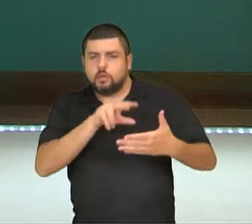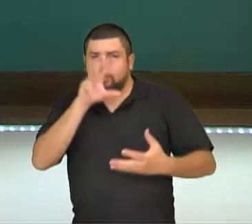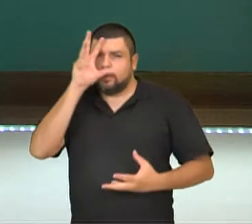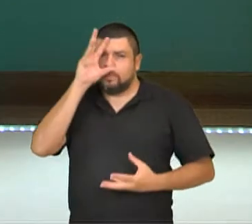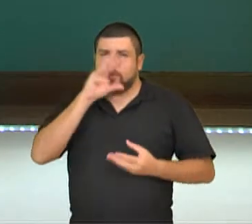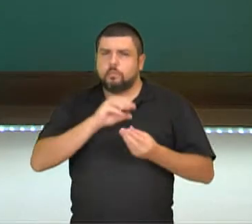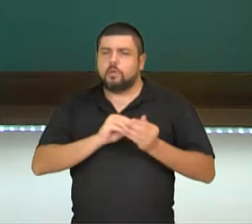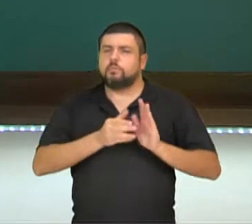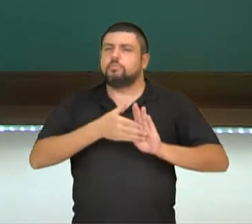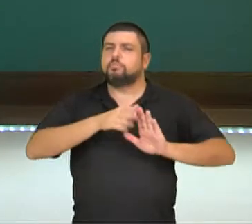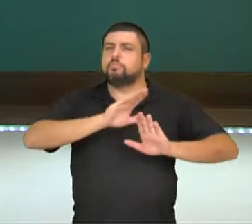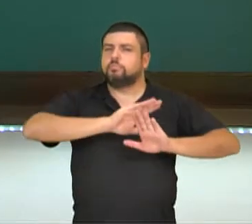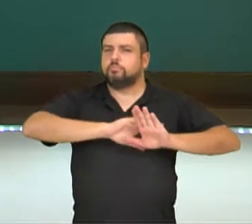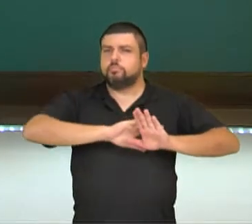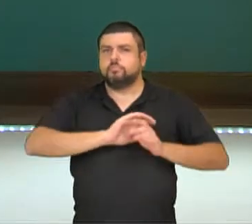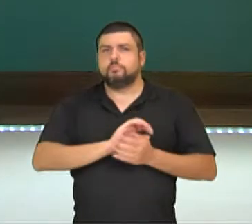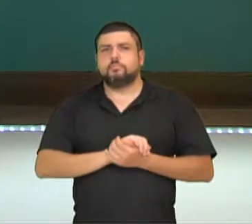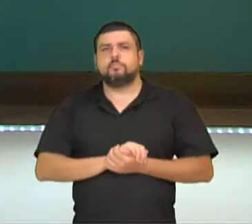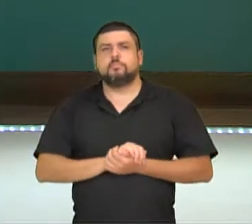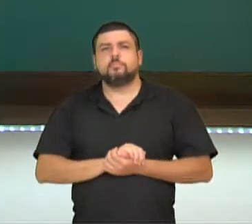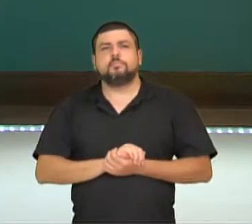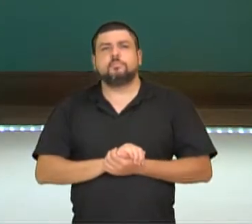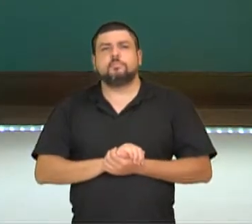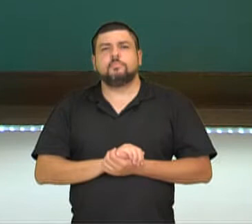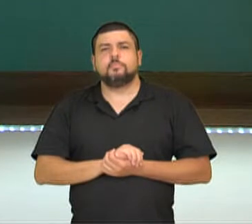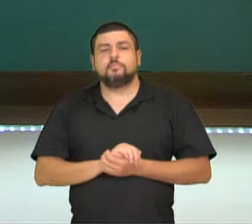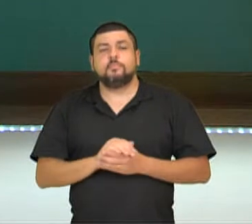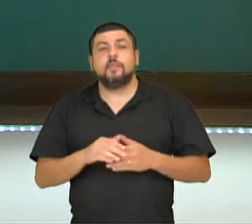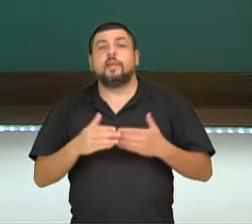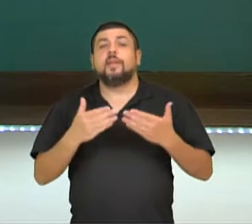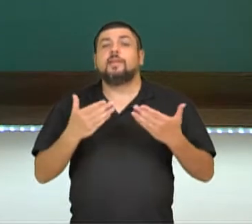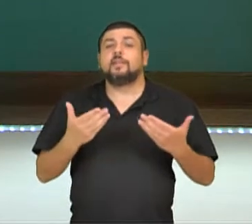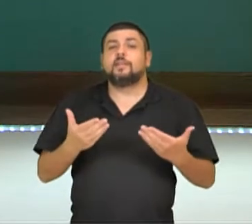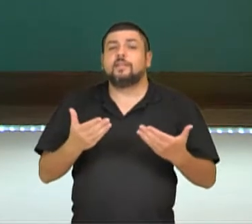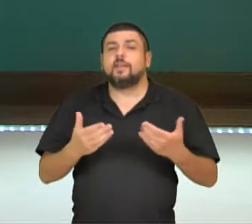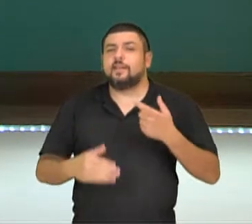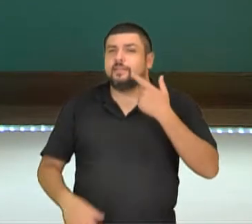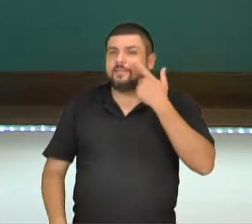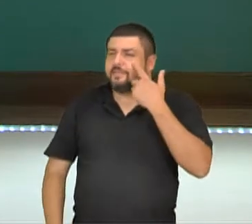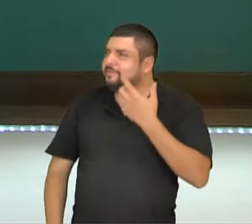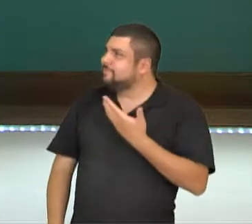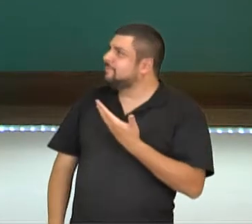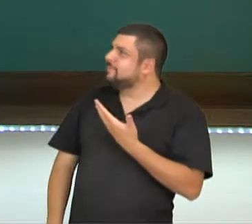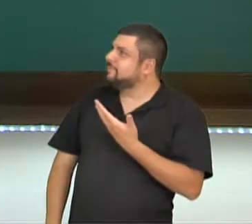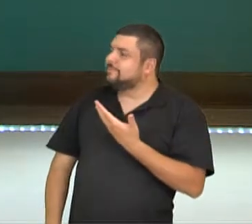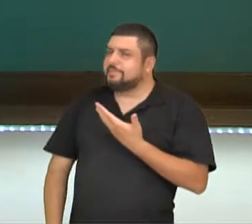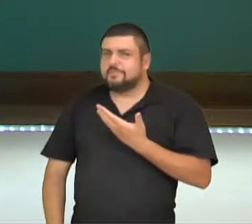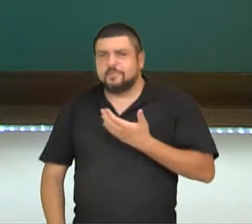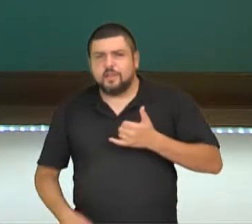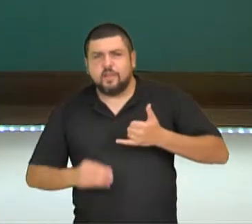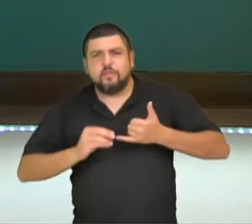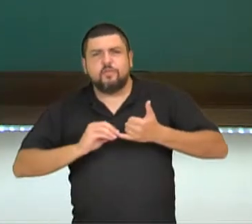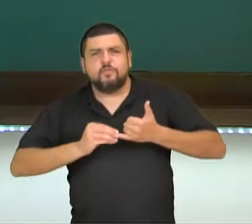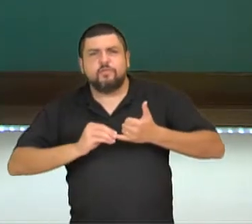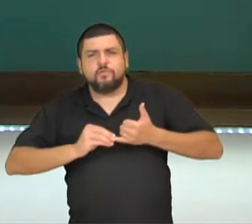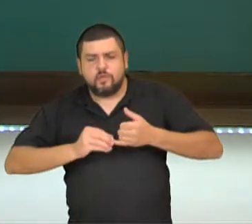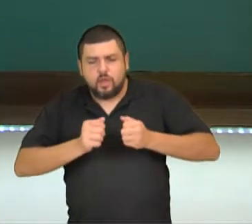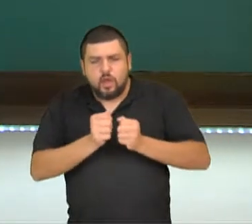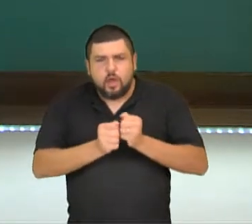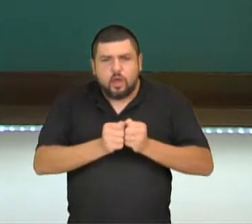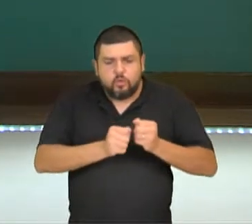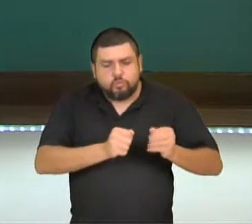texto. E aí, pessoal? O arroz é em cima do feijão ou é o feijão em cima do